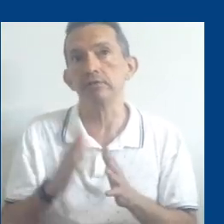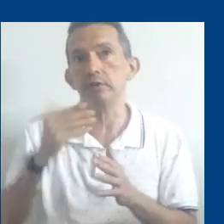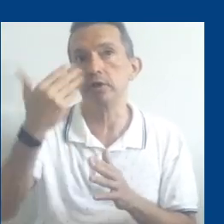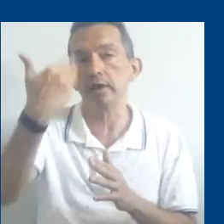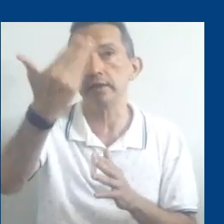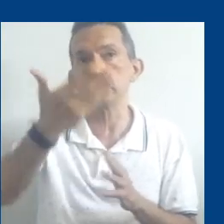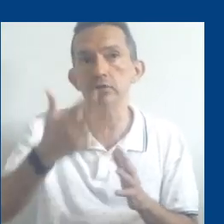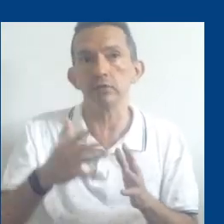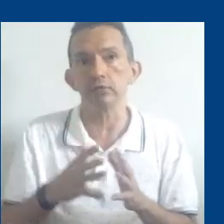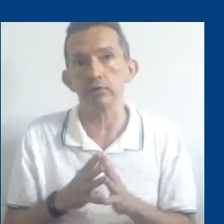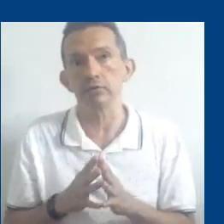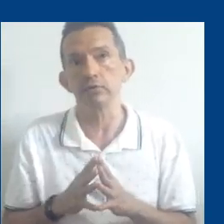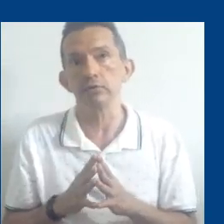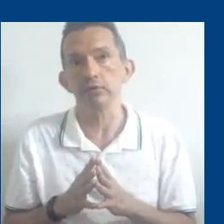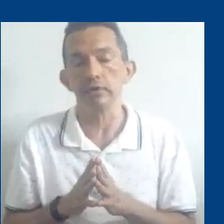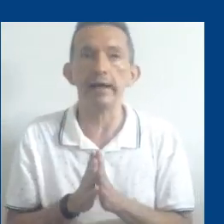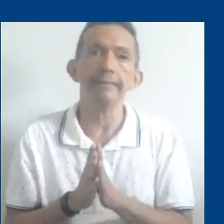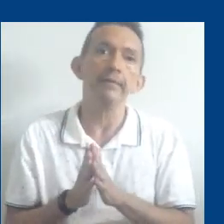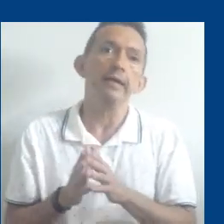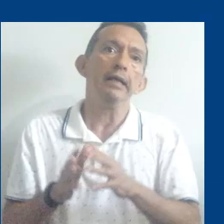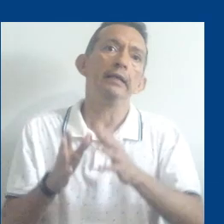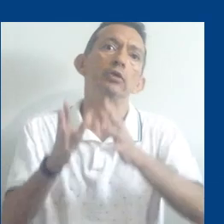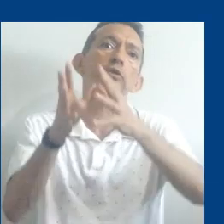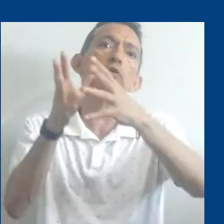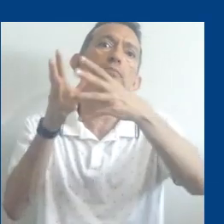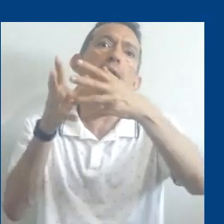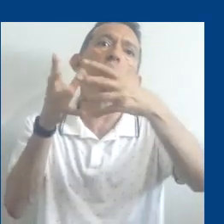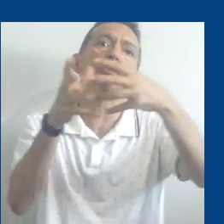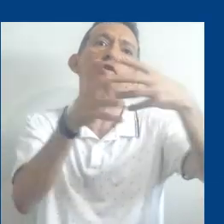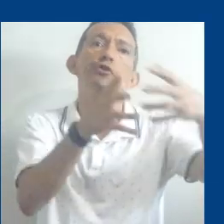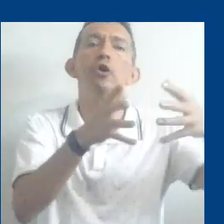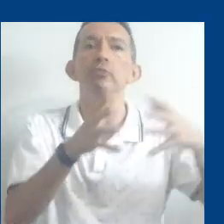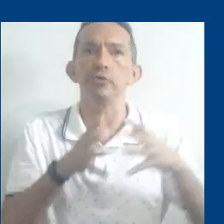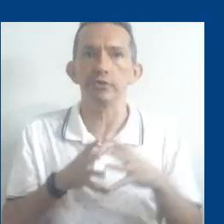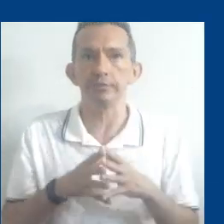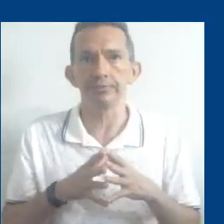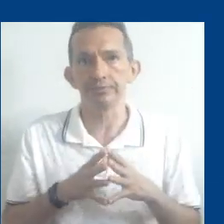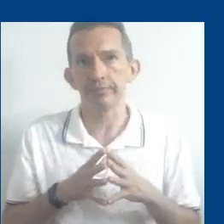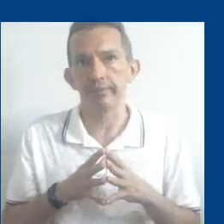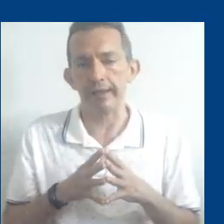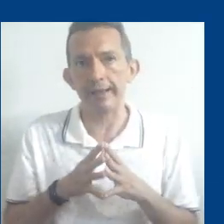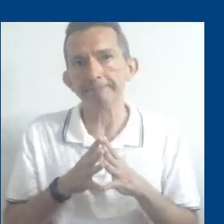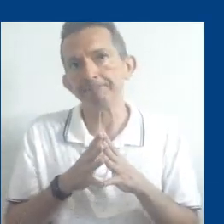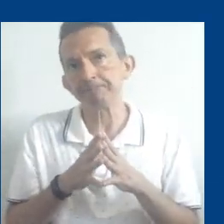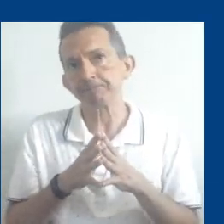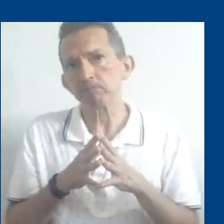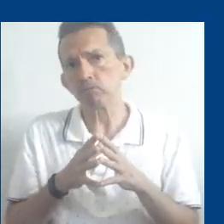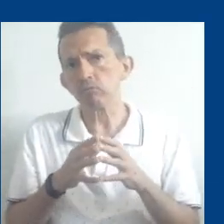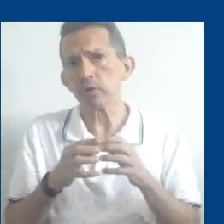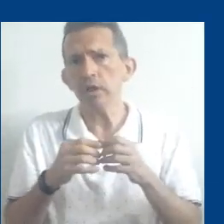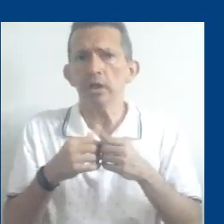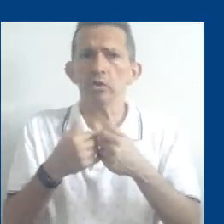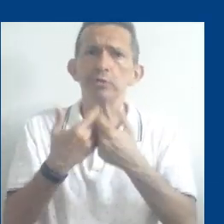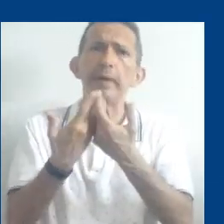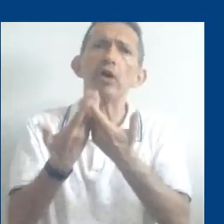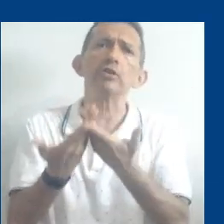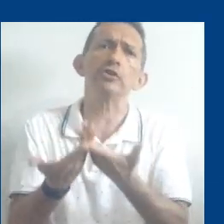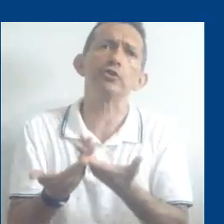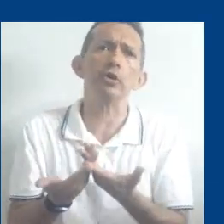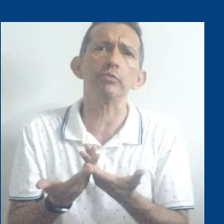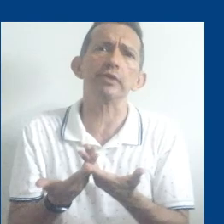endoplasmático, de forma indireta são os outros. Tá? Então tu tem os peroxissomos. Tá? E